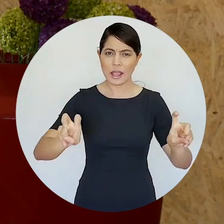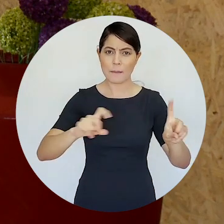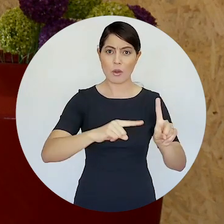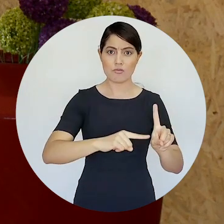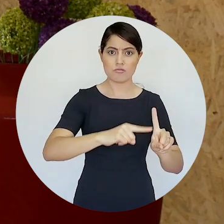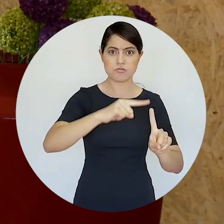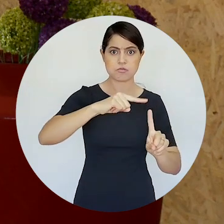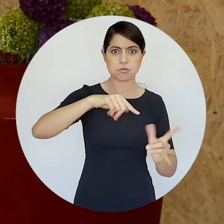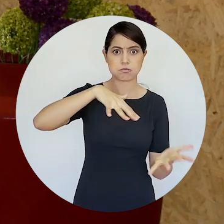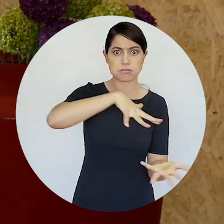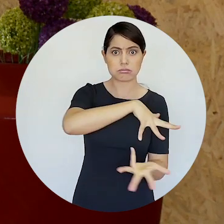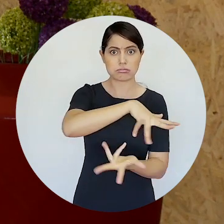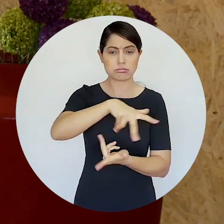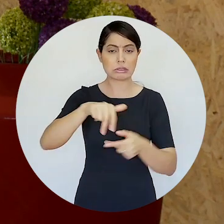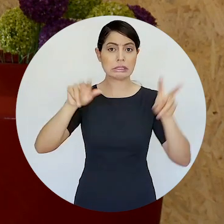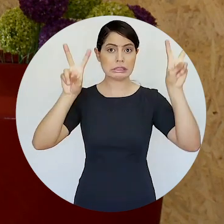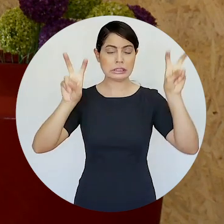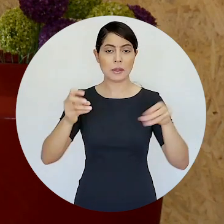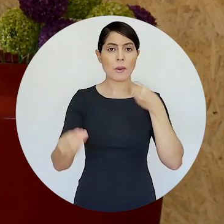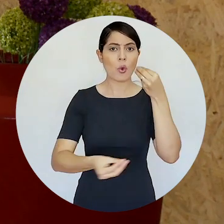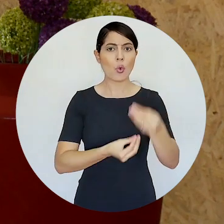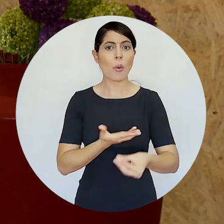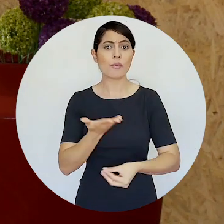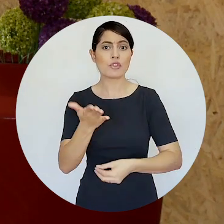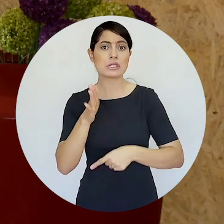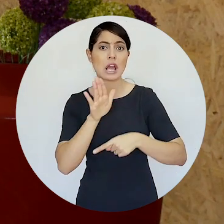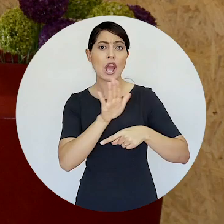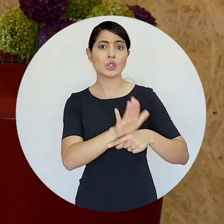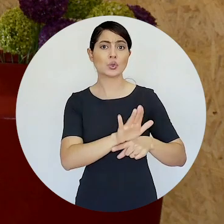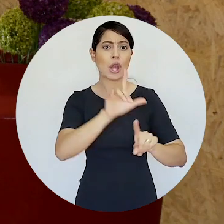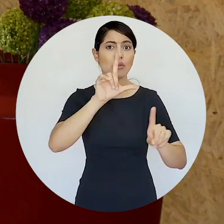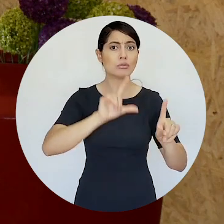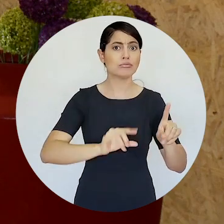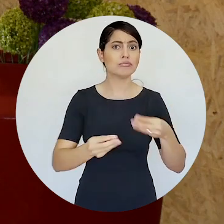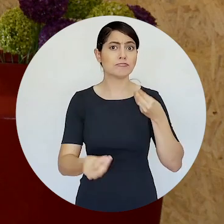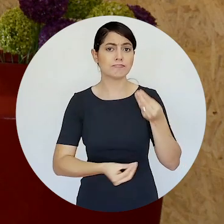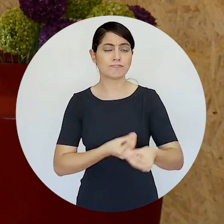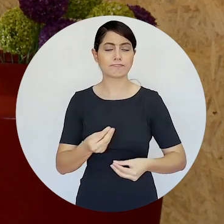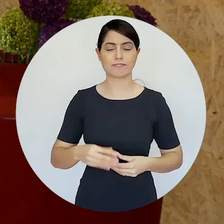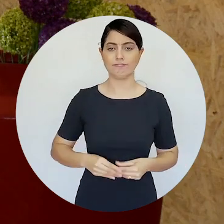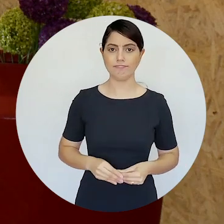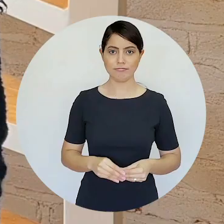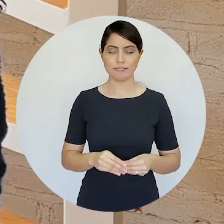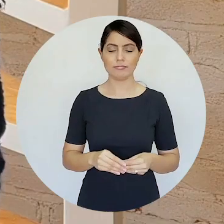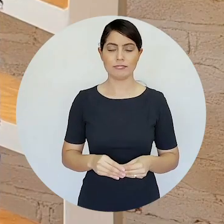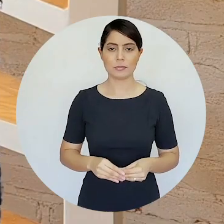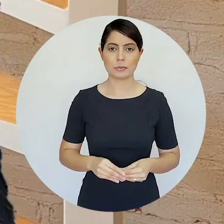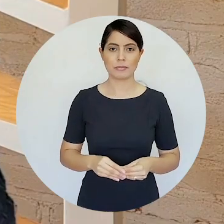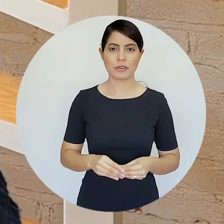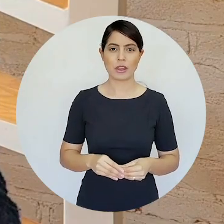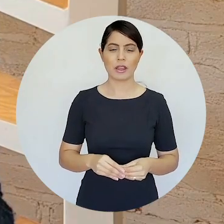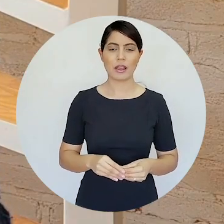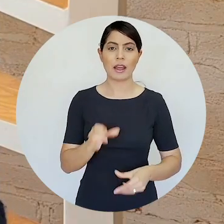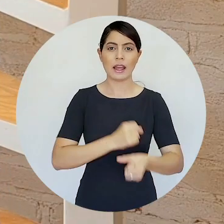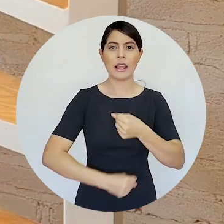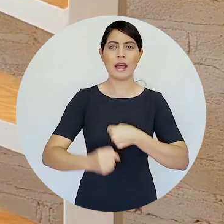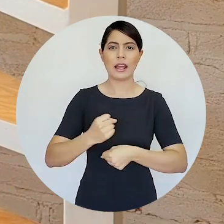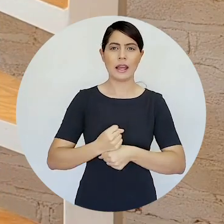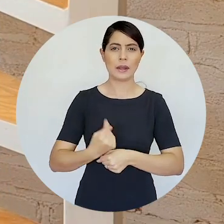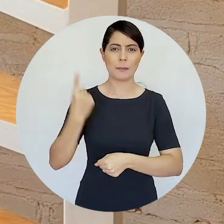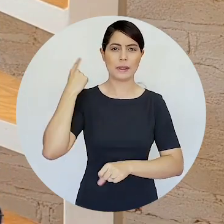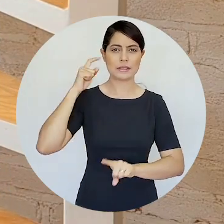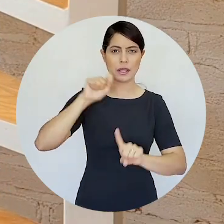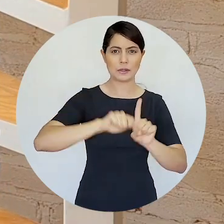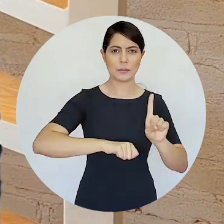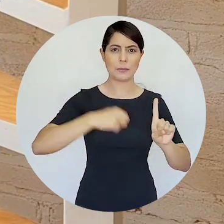sido pauta há muitos anos. Entenda comigo como você também pode fazer sua parte sobre o assunto. No final do ano passado, em novembro,